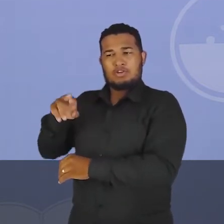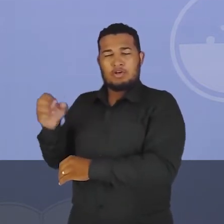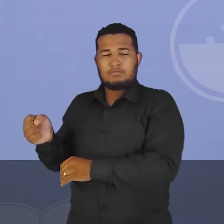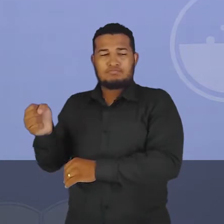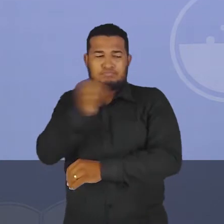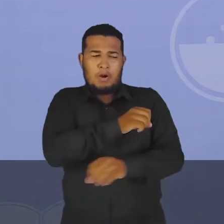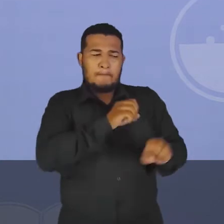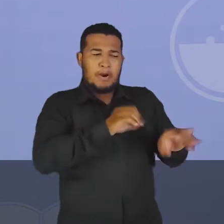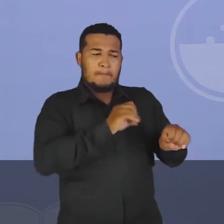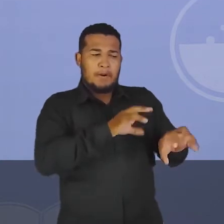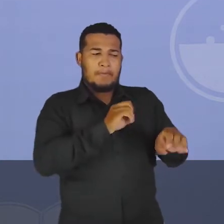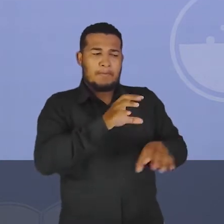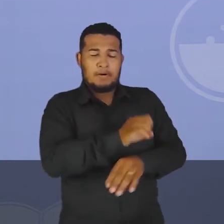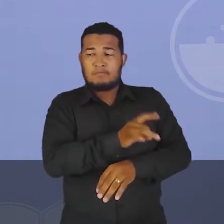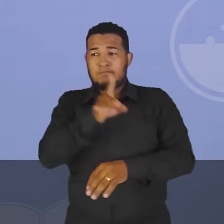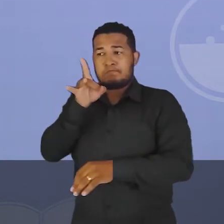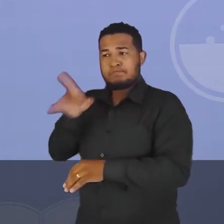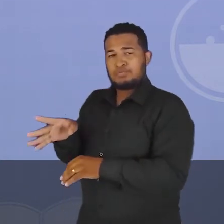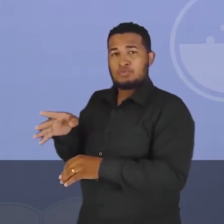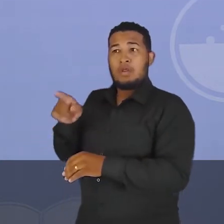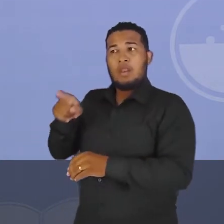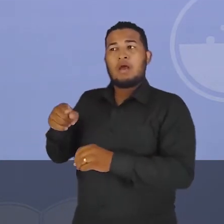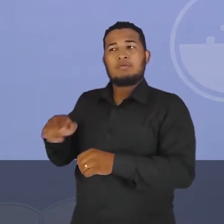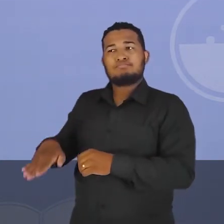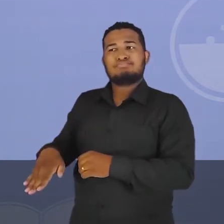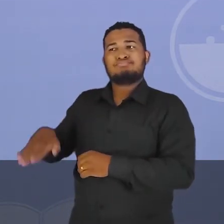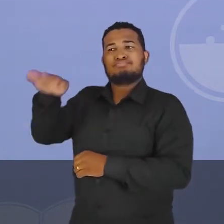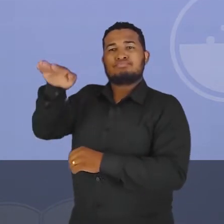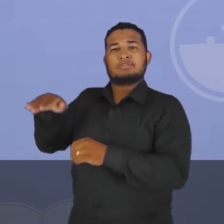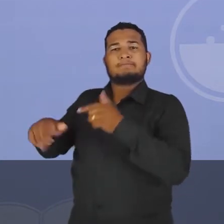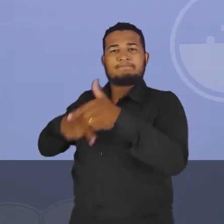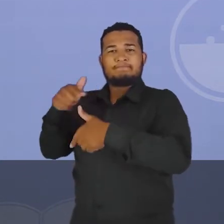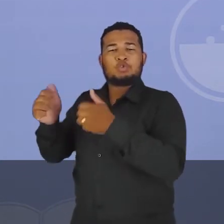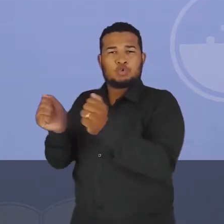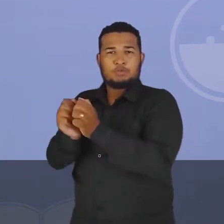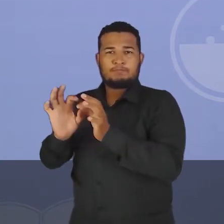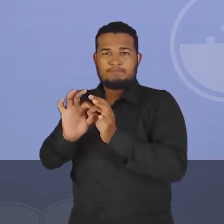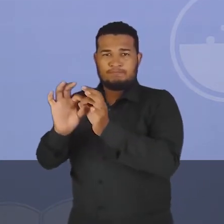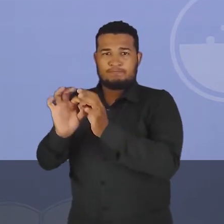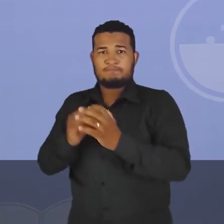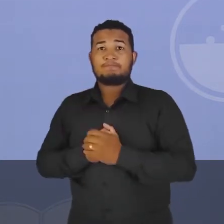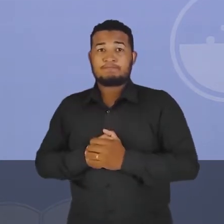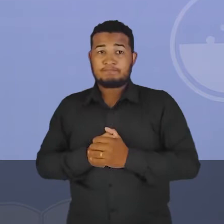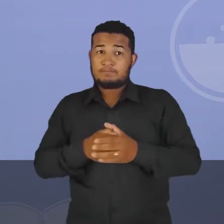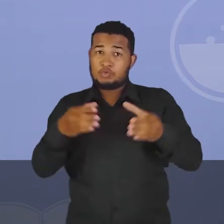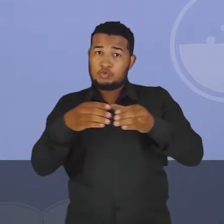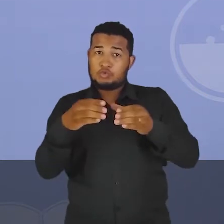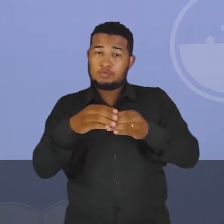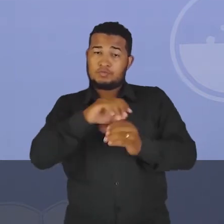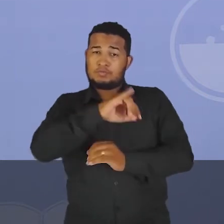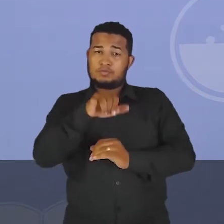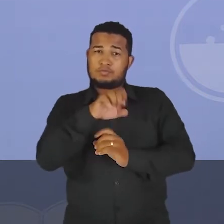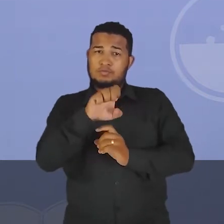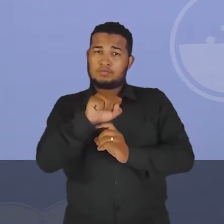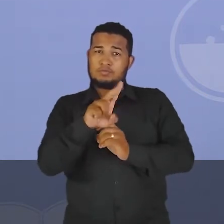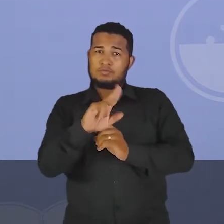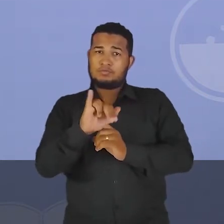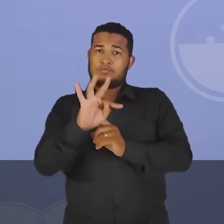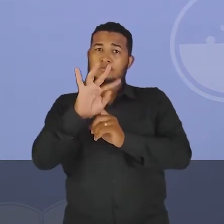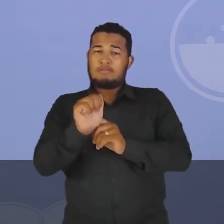elas pudessem fazer o trabalho junto aos adultos, tá? Os jesuítas, eles entendiam que se os